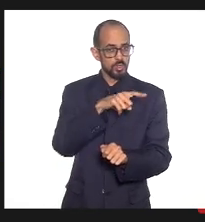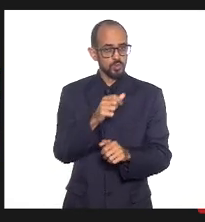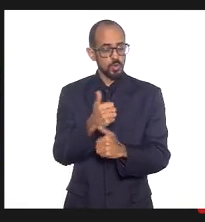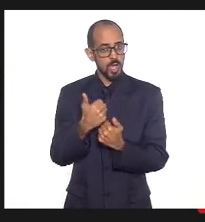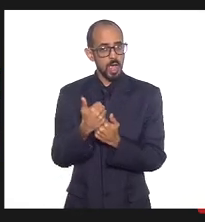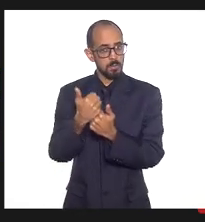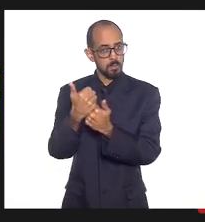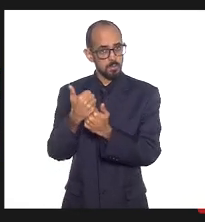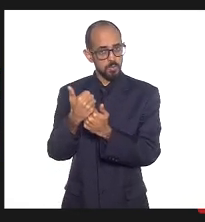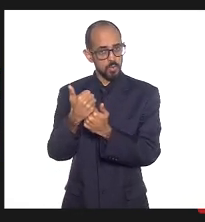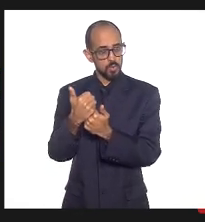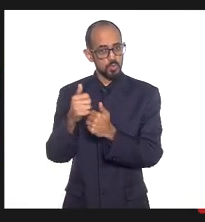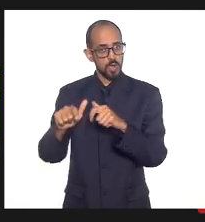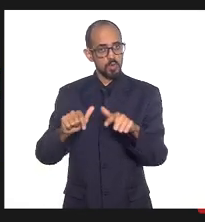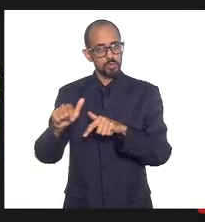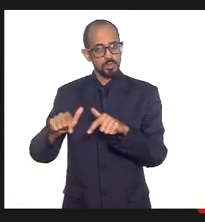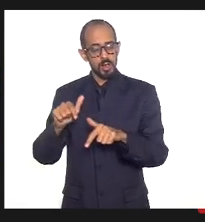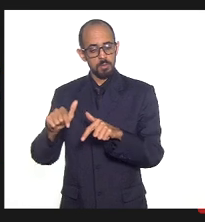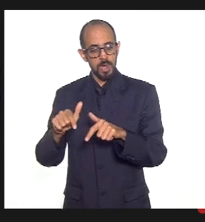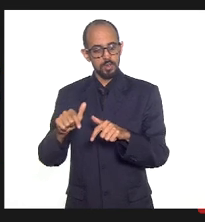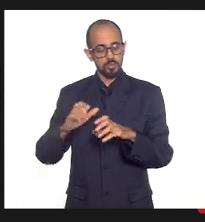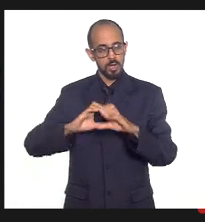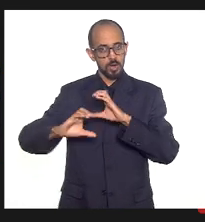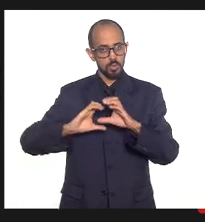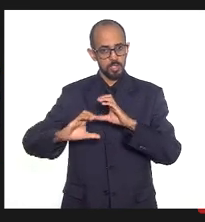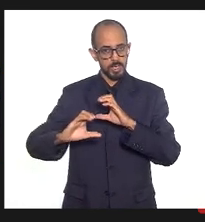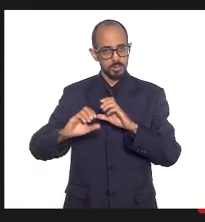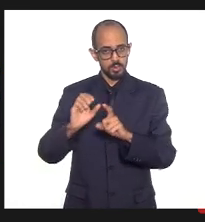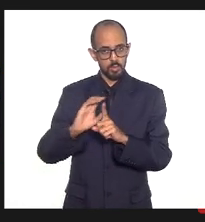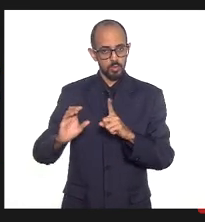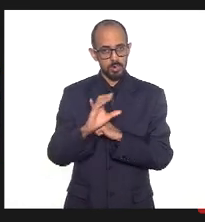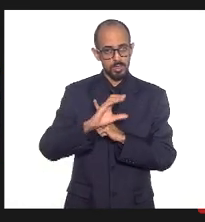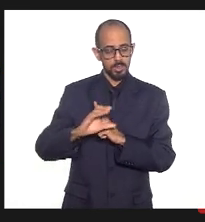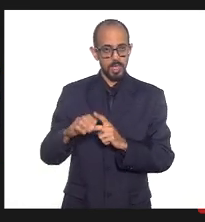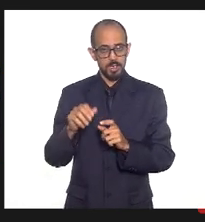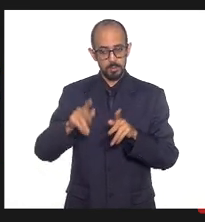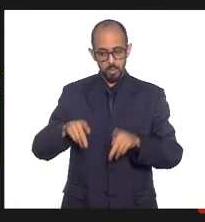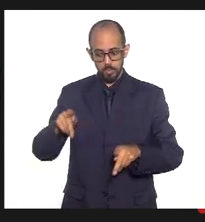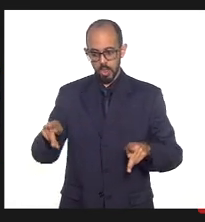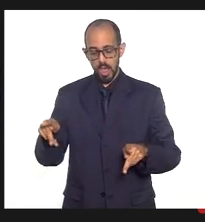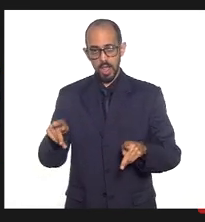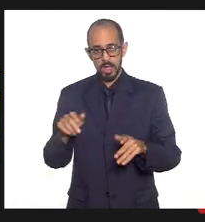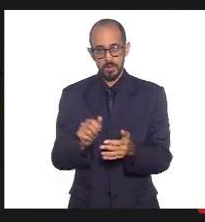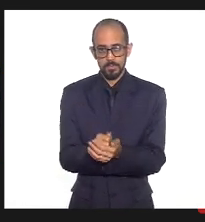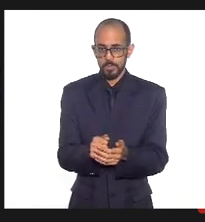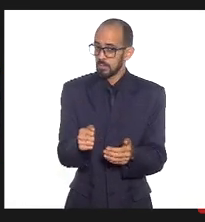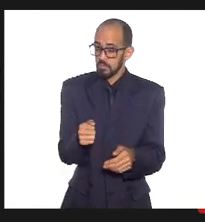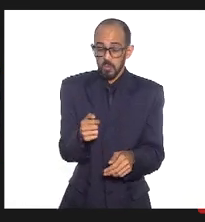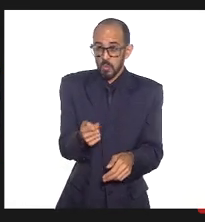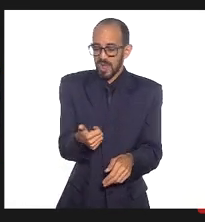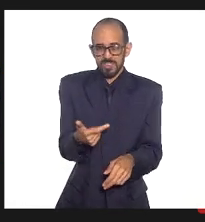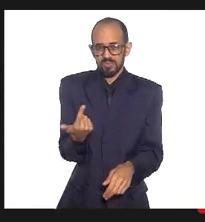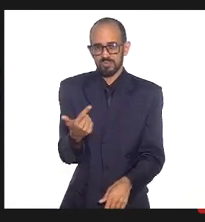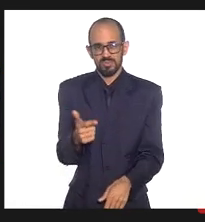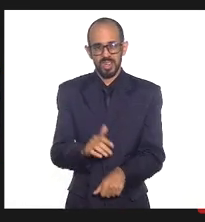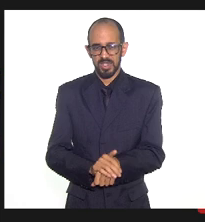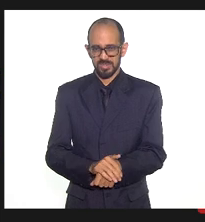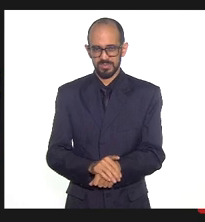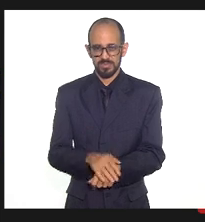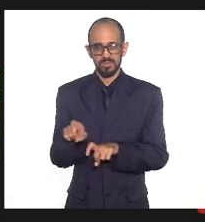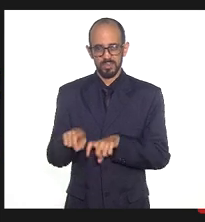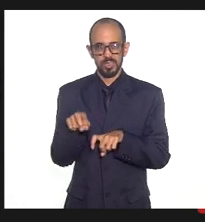essa, aos trabalhos, à comunicação comunitária, à comunicação popular. Isso praticamente não existe no interior do Estado.